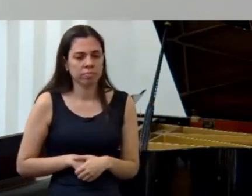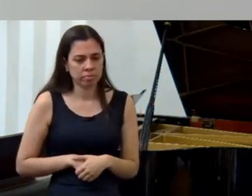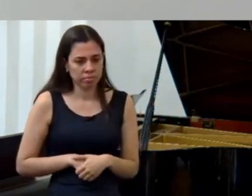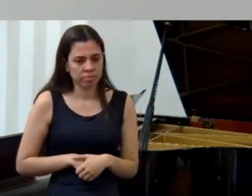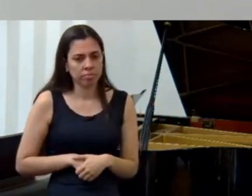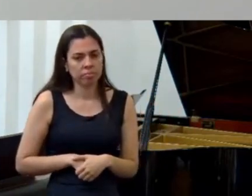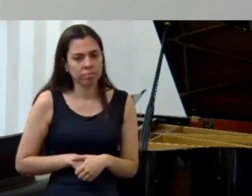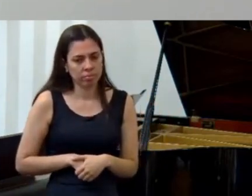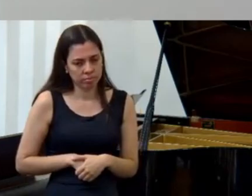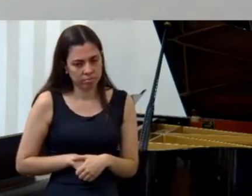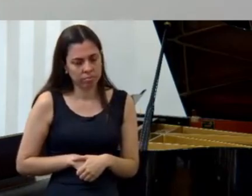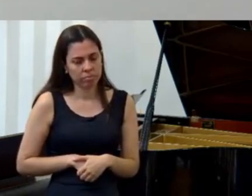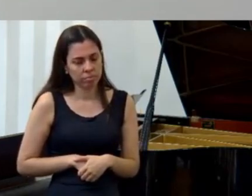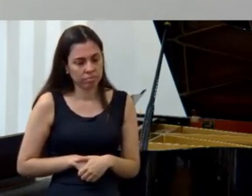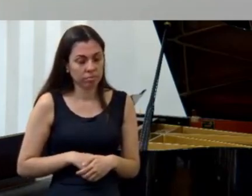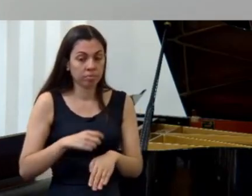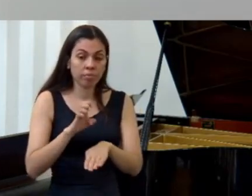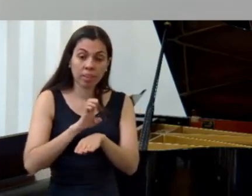Elias,